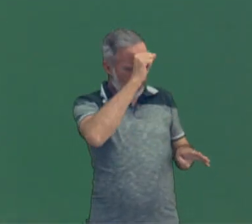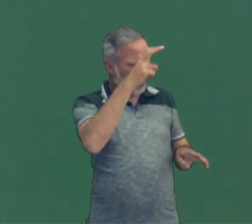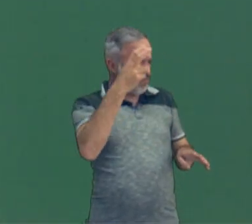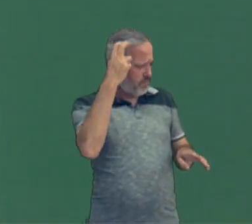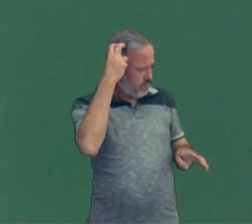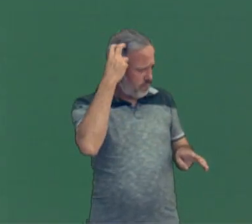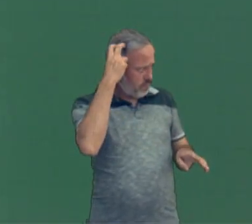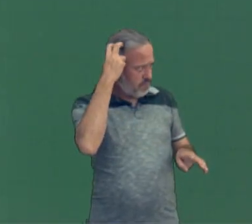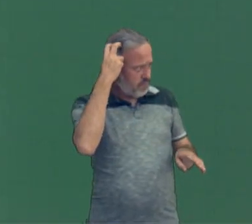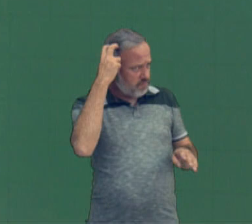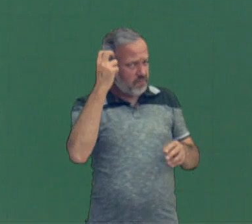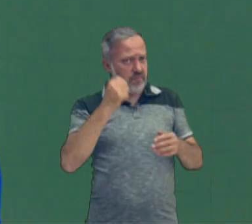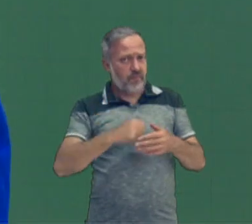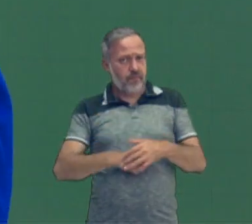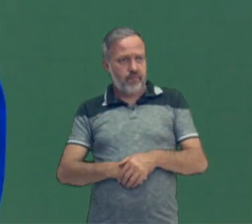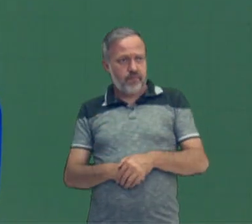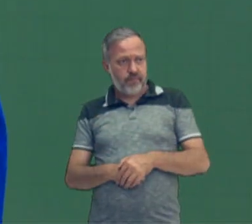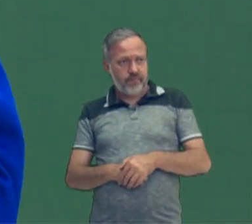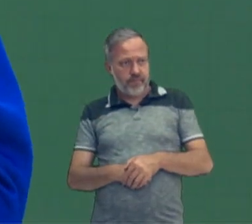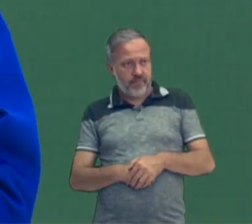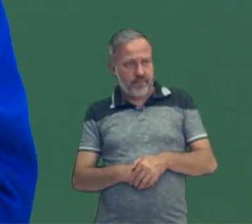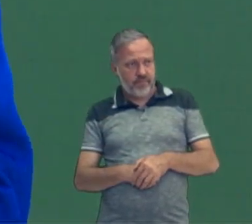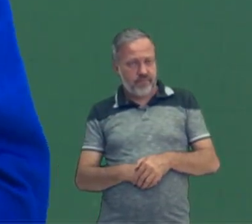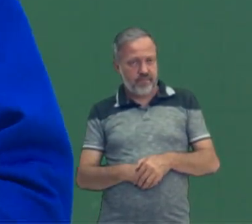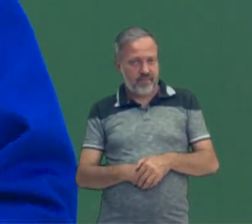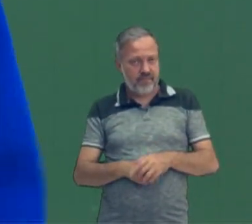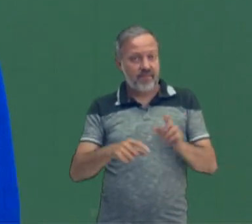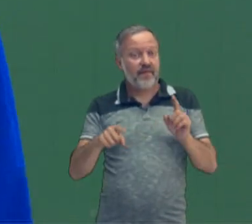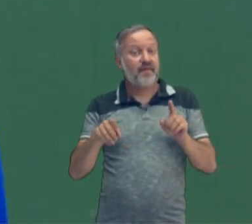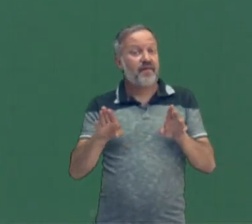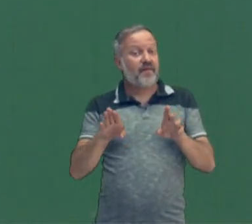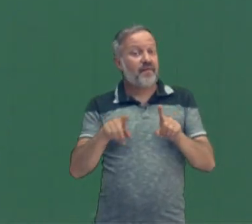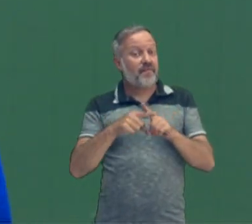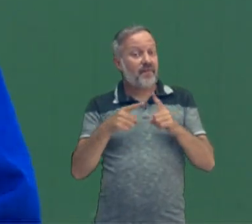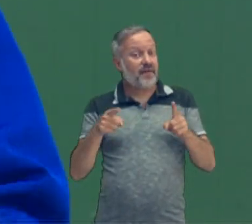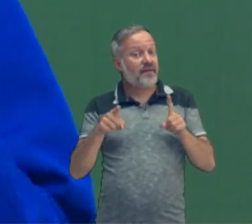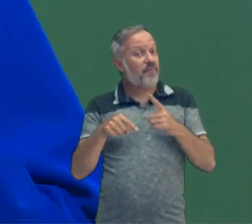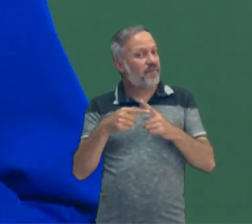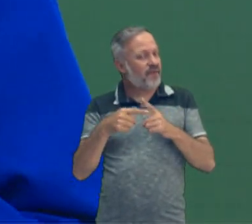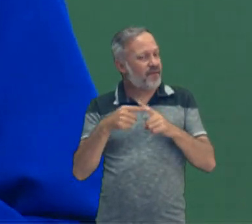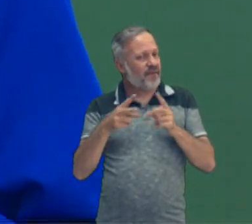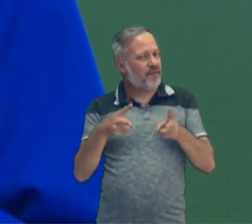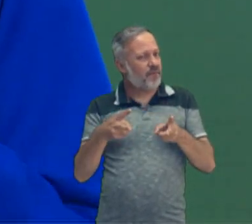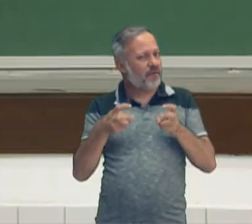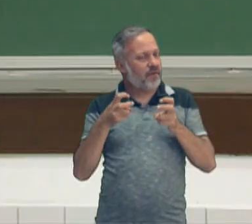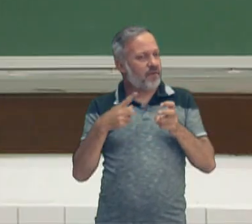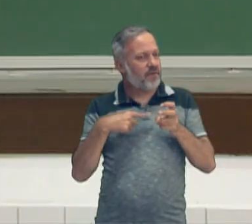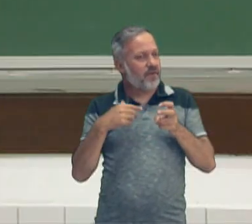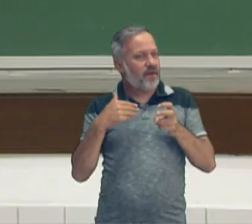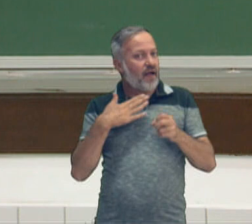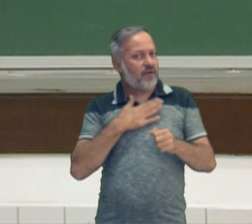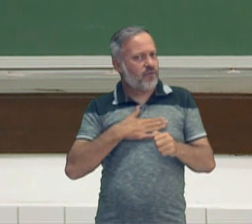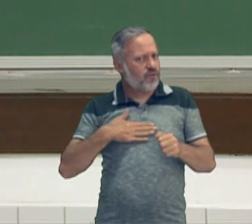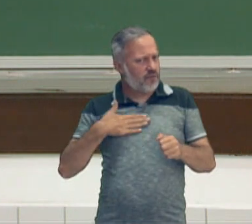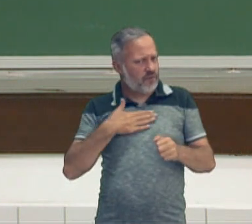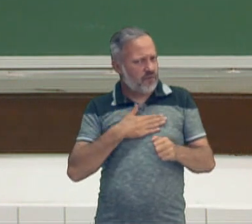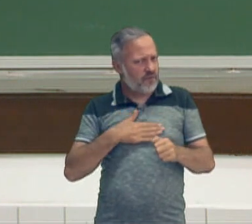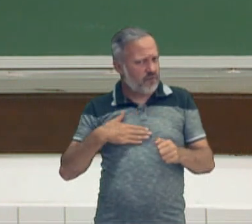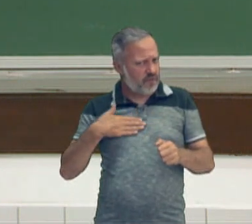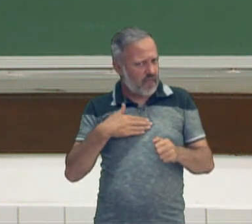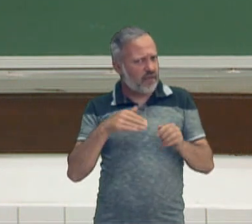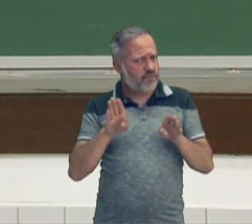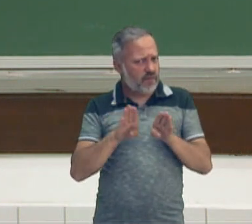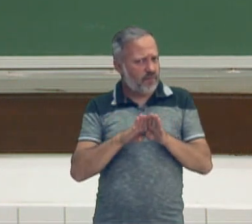alguns que até chegam falando um pouquinho parecido com aquela cultura, porque assimilaram, gostaram daquilo.